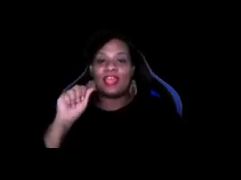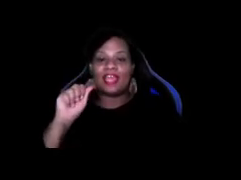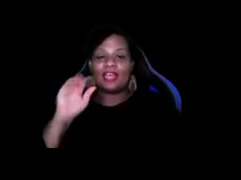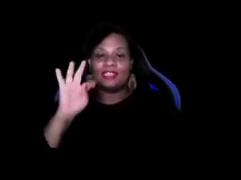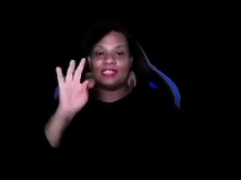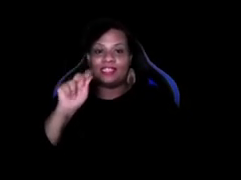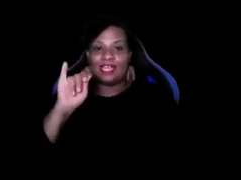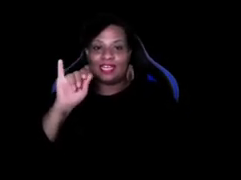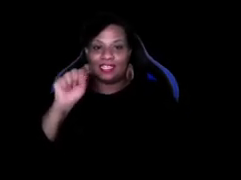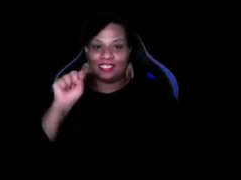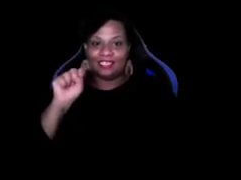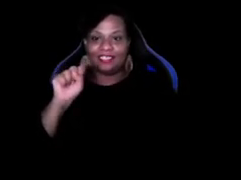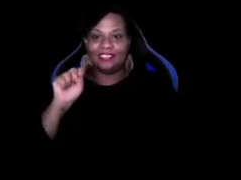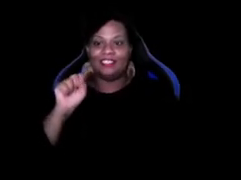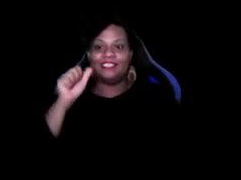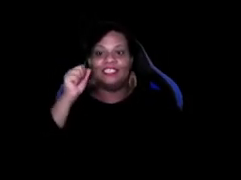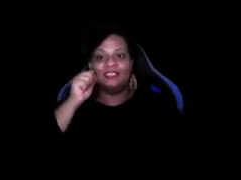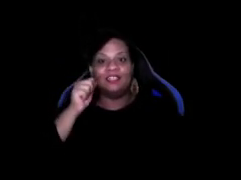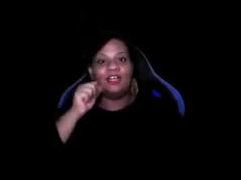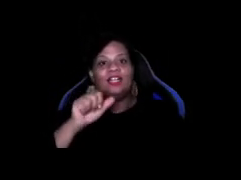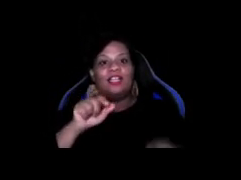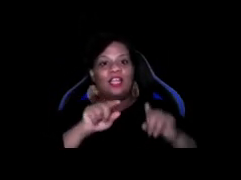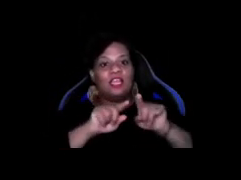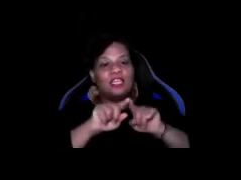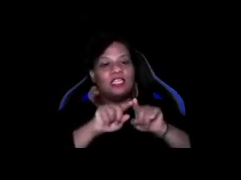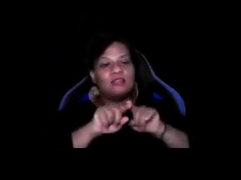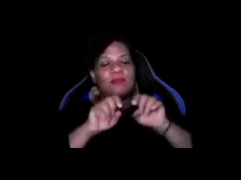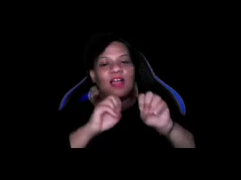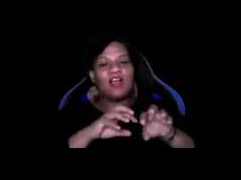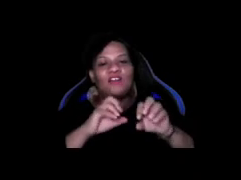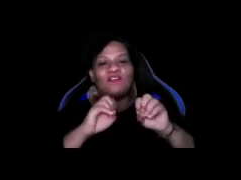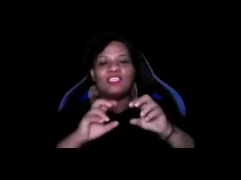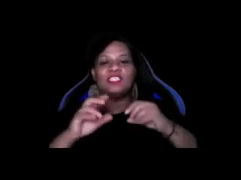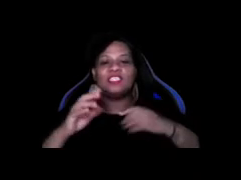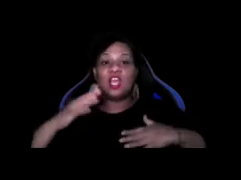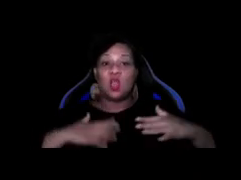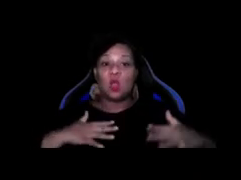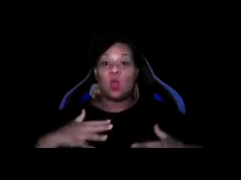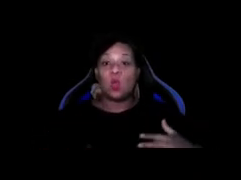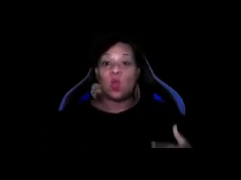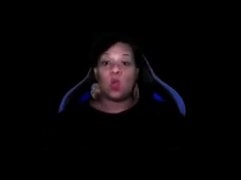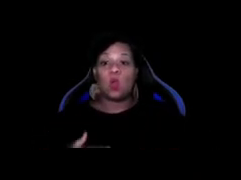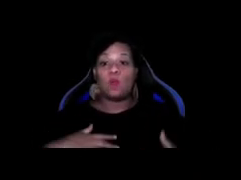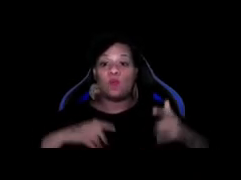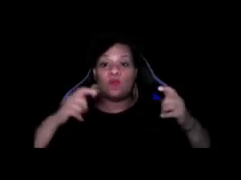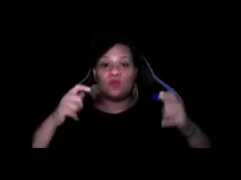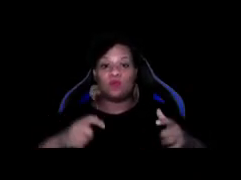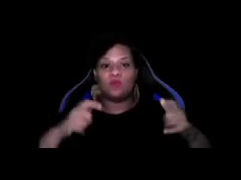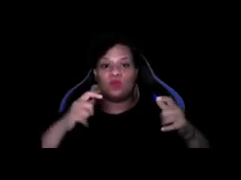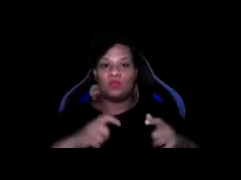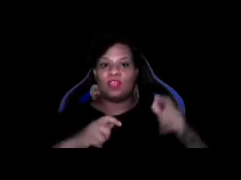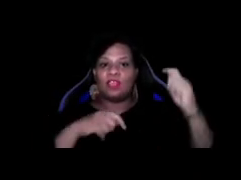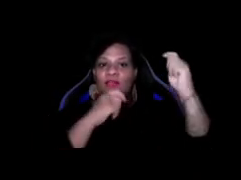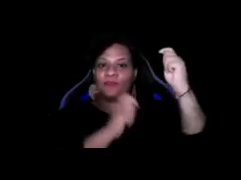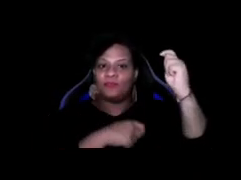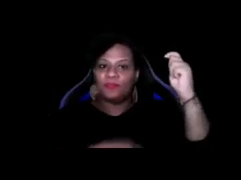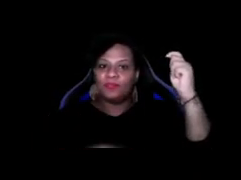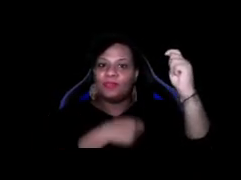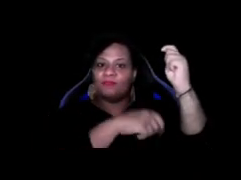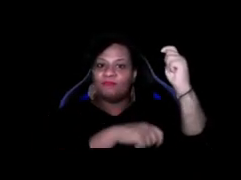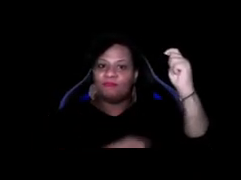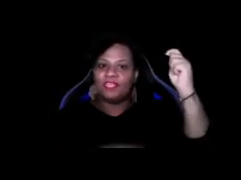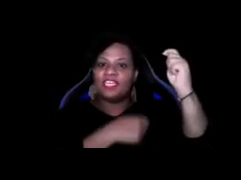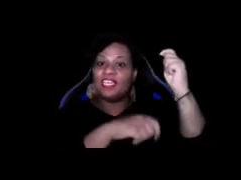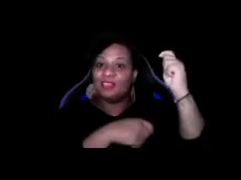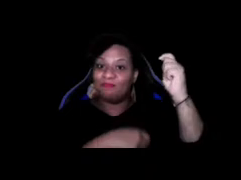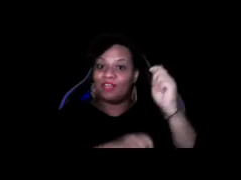né? As irmãs vão estar ministrando a oficina de corpo-território com o berimbau, né? A filosofia capoeirística do